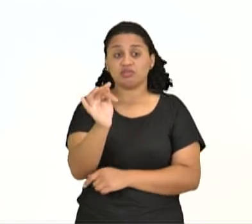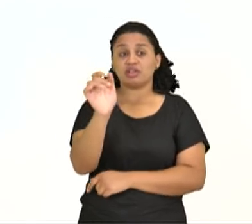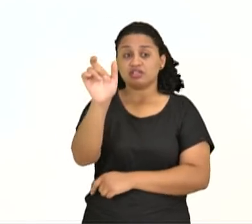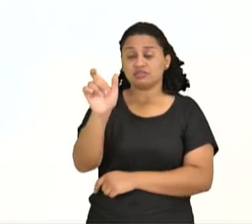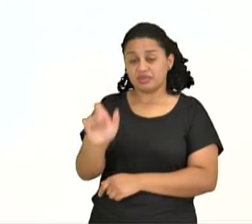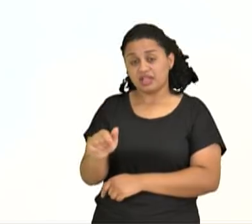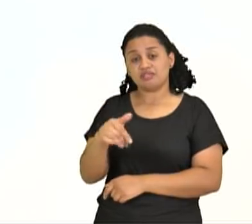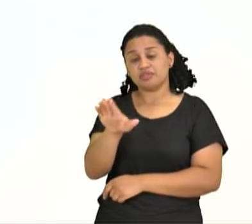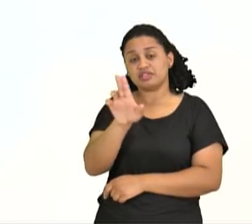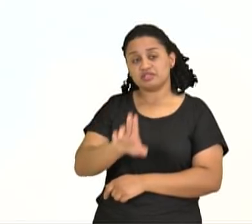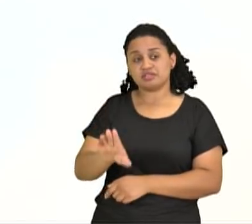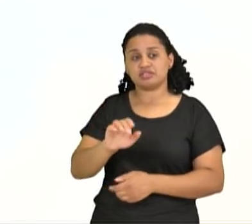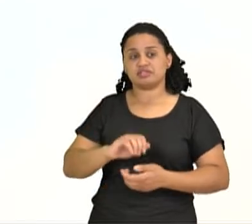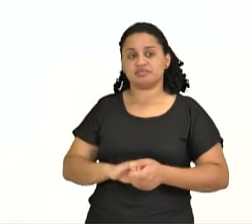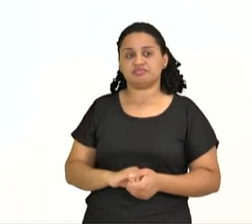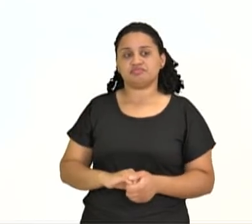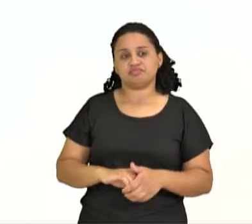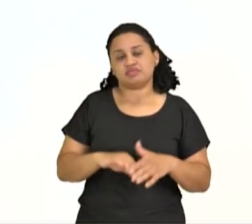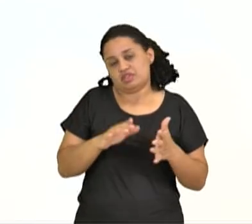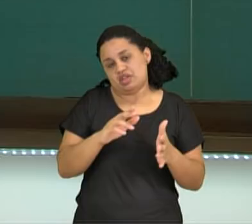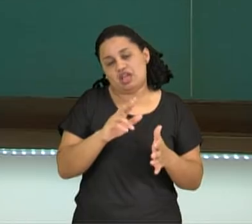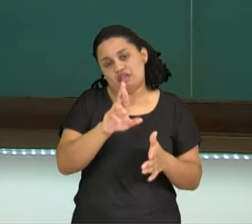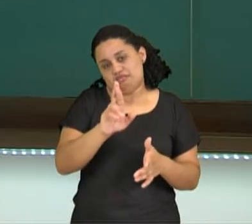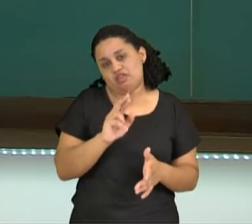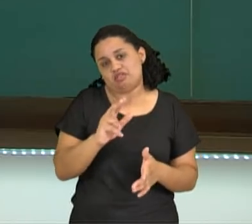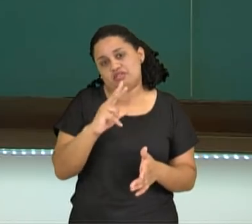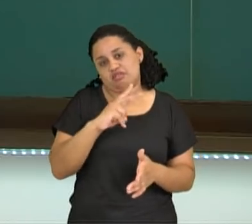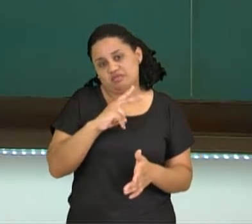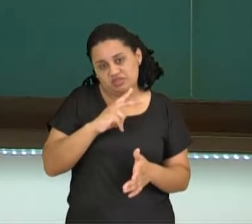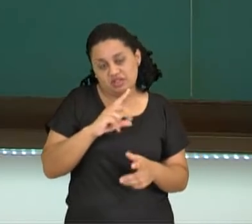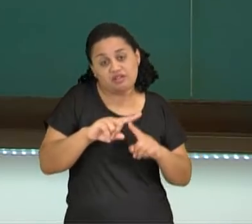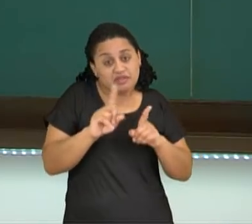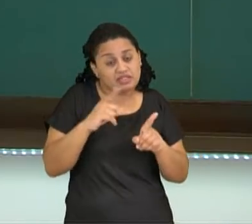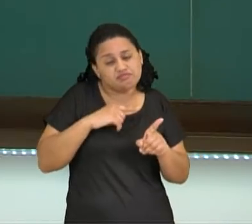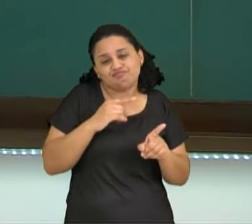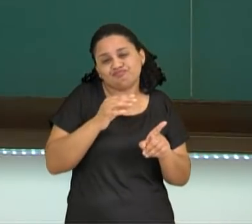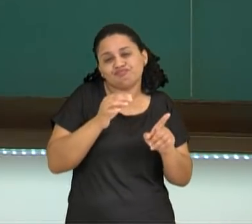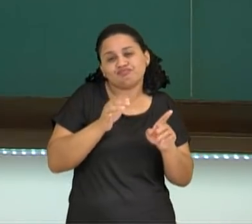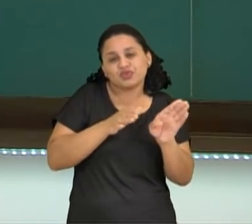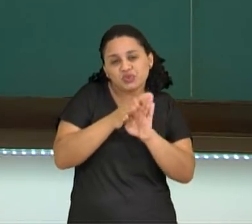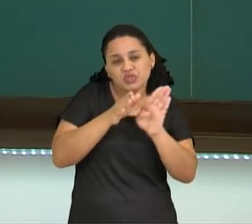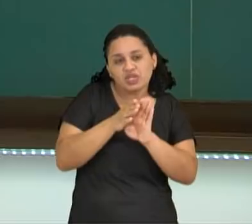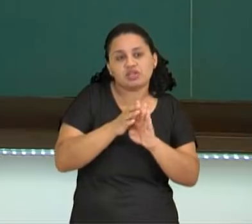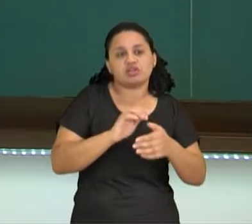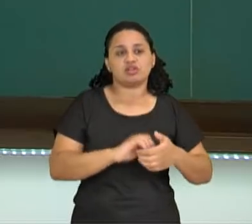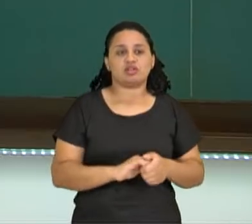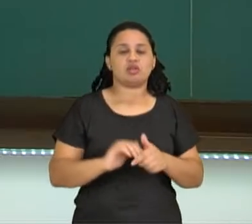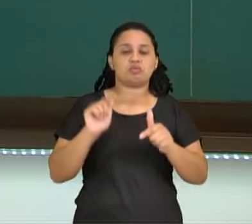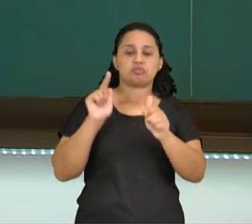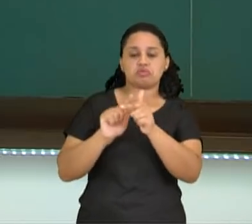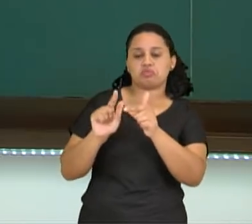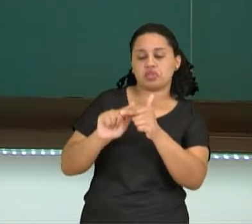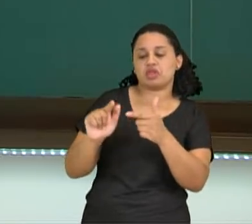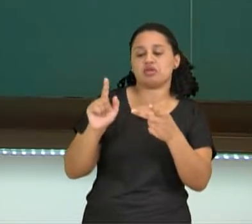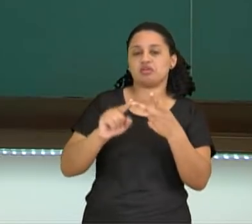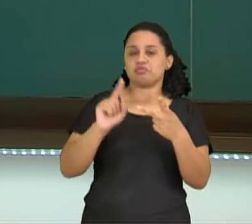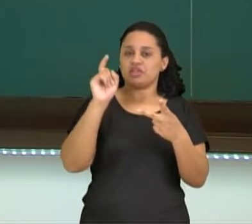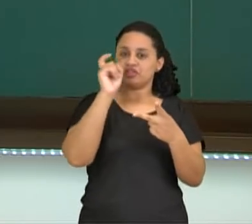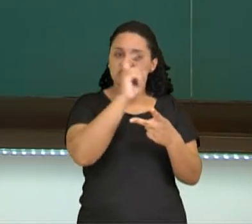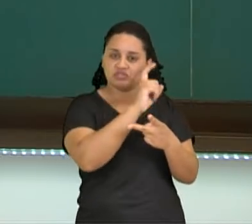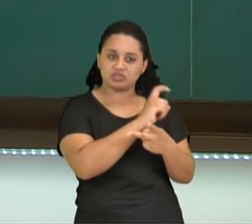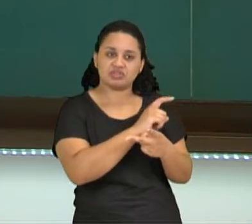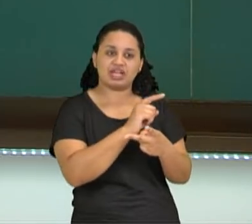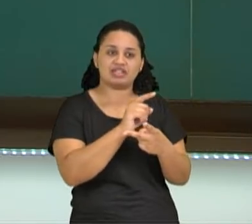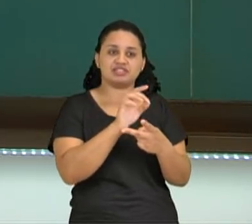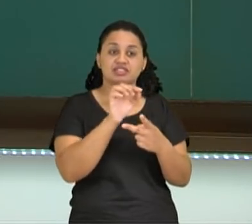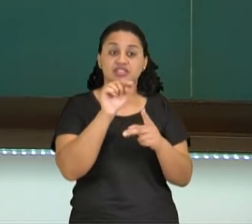nosso dia a dia? A resposta é pessoal, mas aqui nós temos uma sugestão, né? Problema, dificuldade deveriam